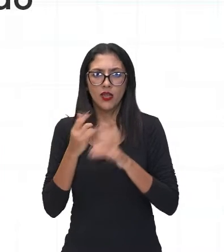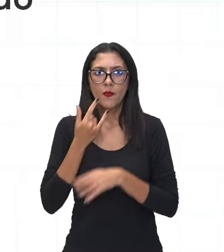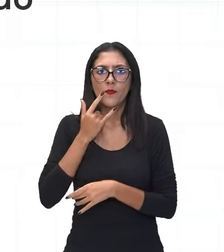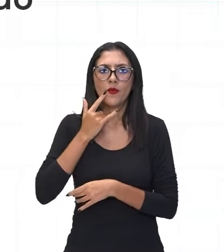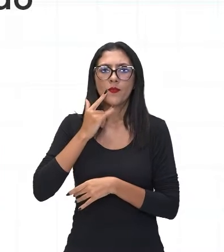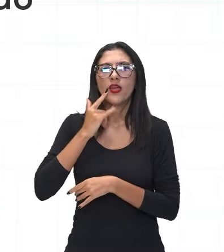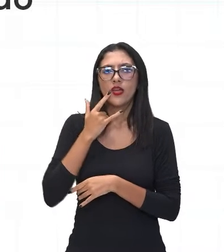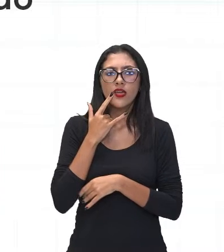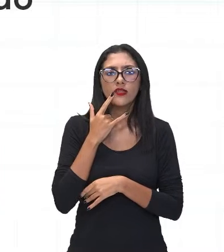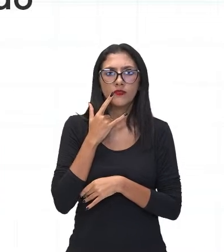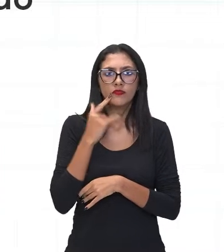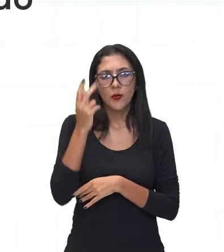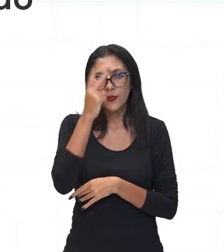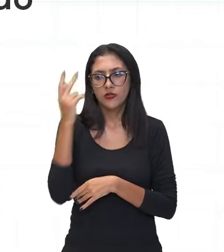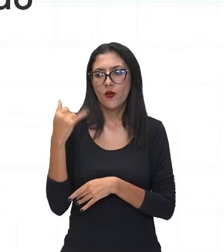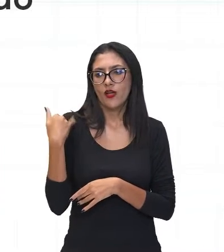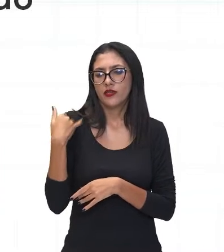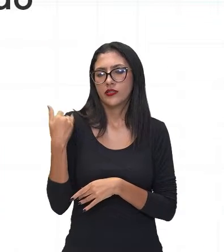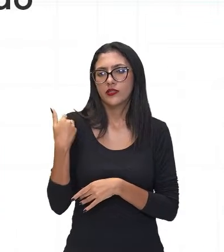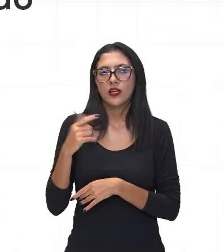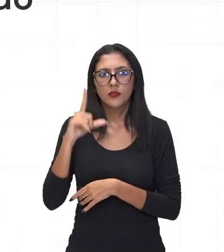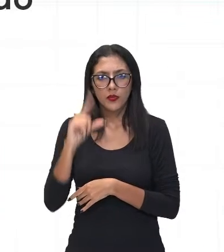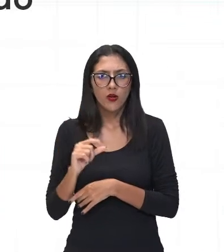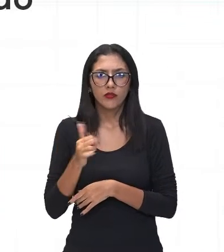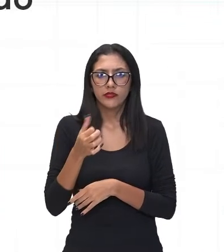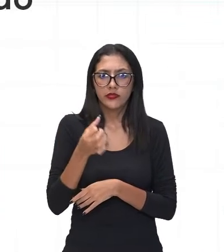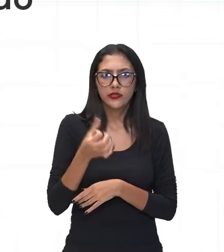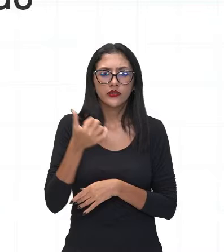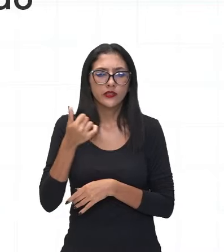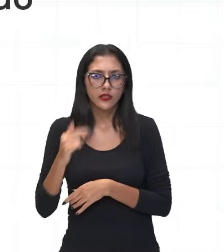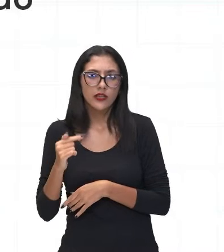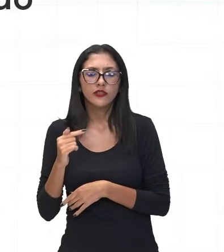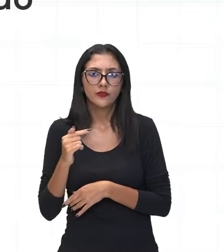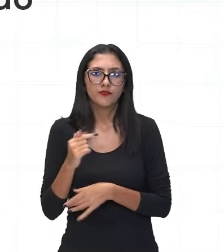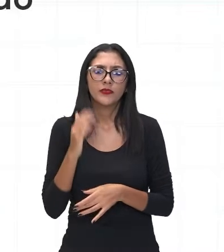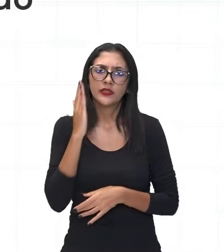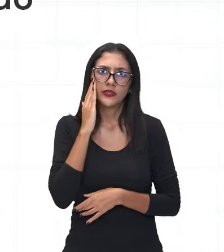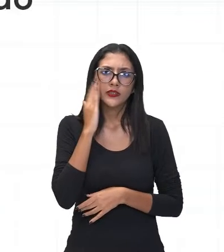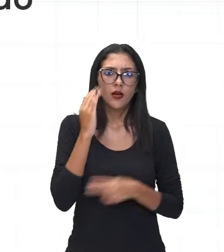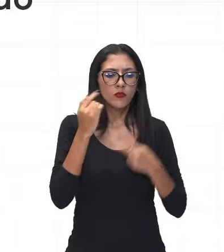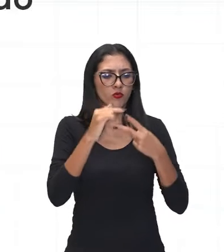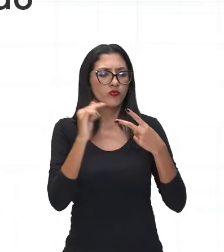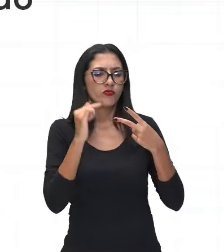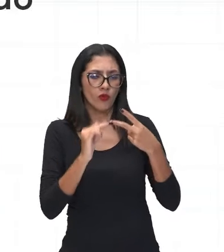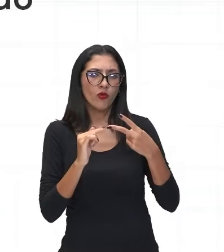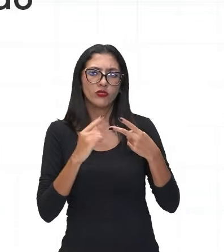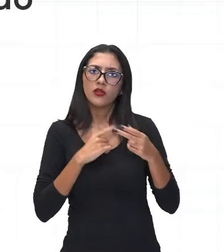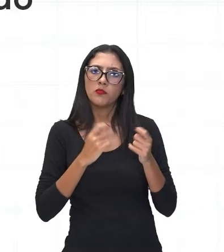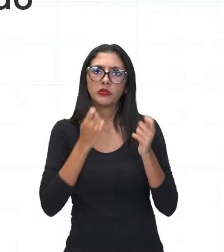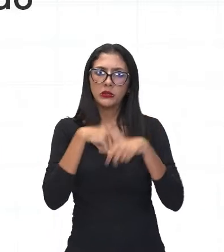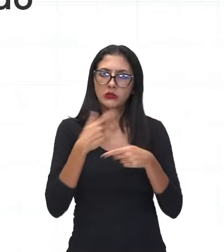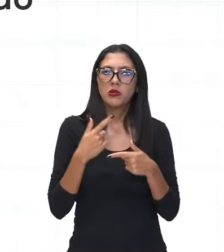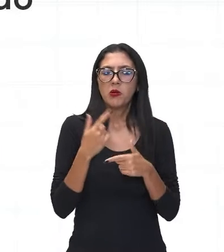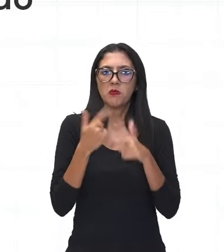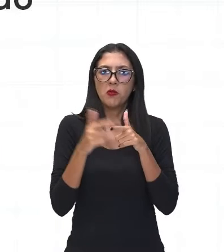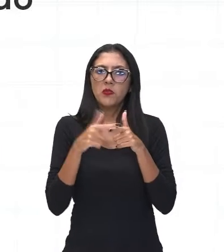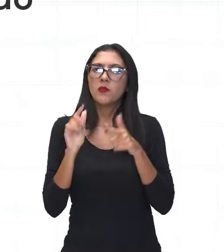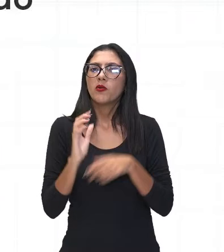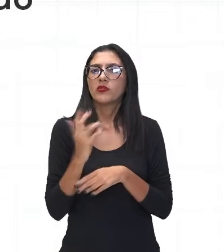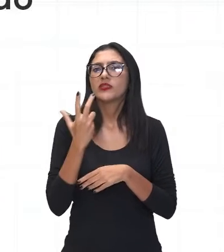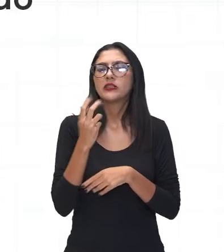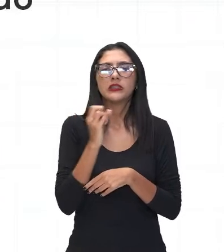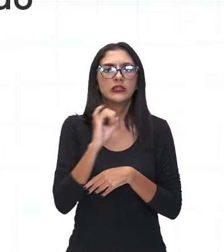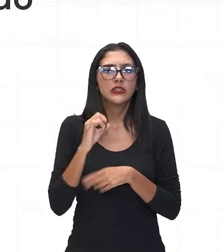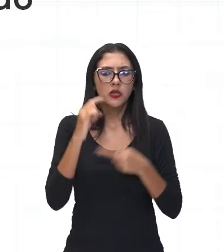e 17 anos. Separadamente, cada um já produz estragos. Já a combinação terá um desfecho ainda